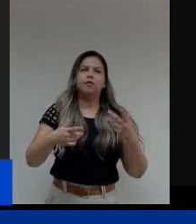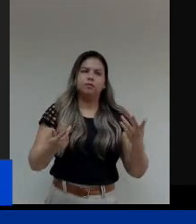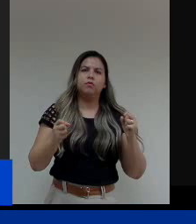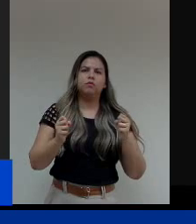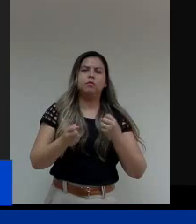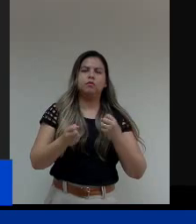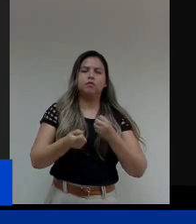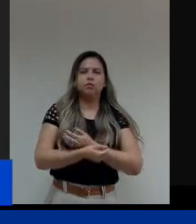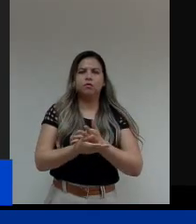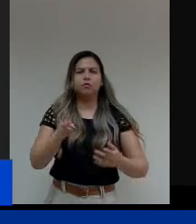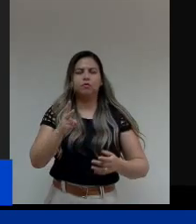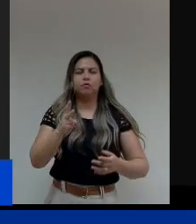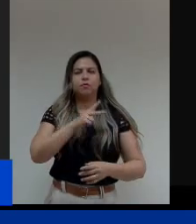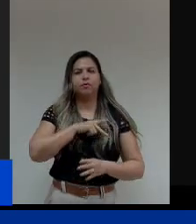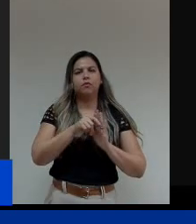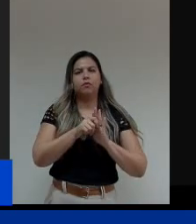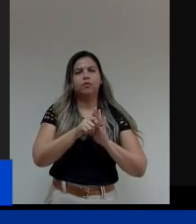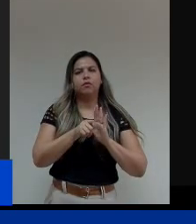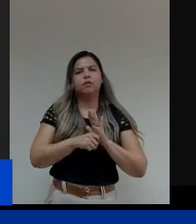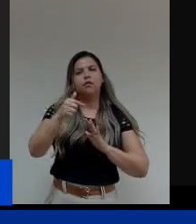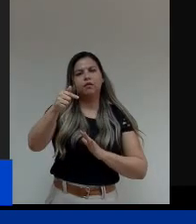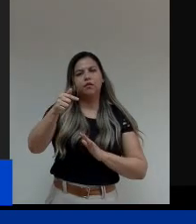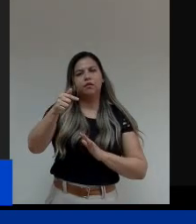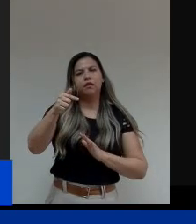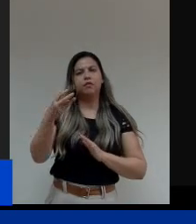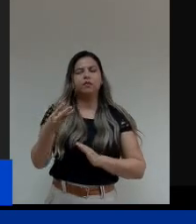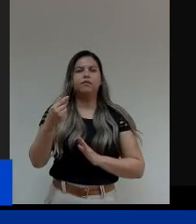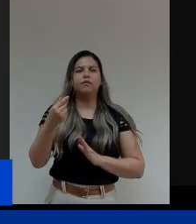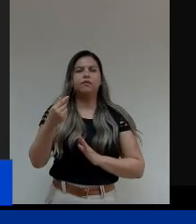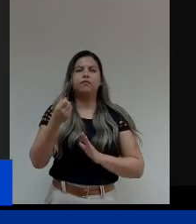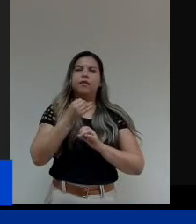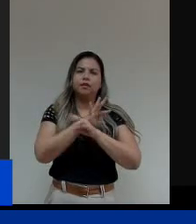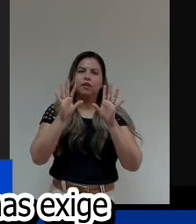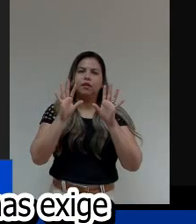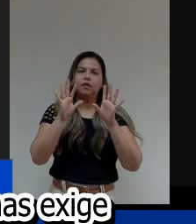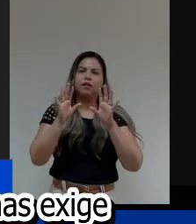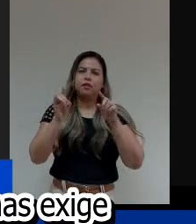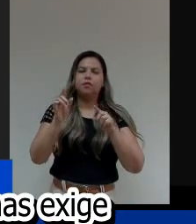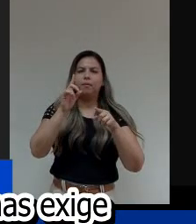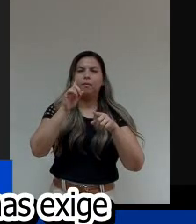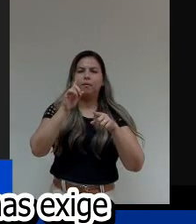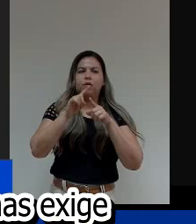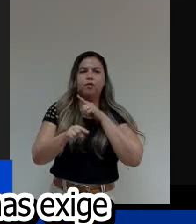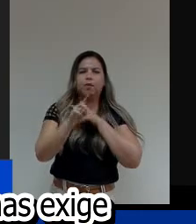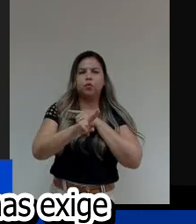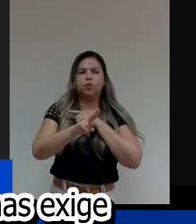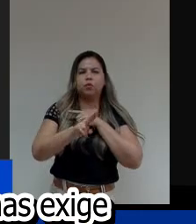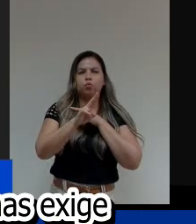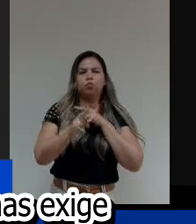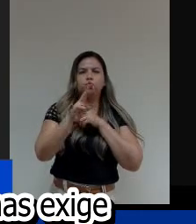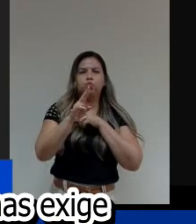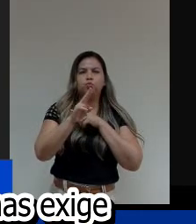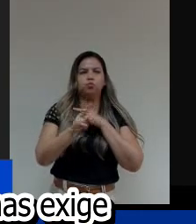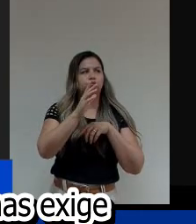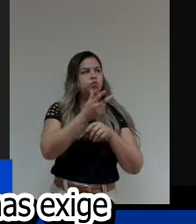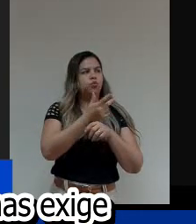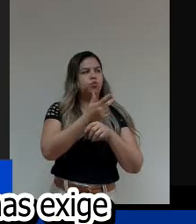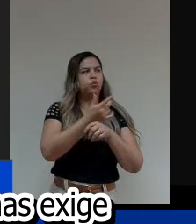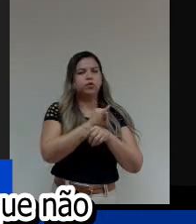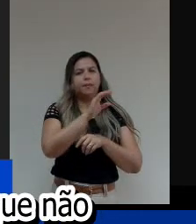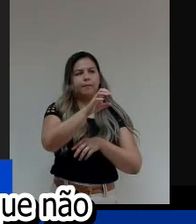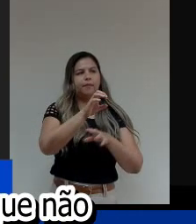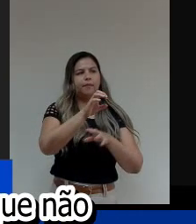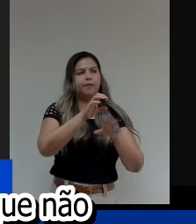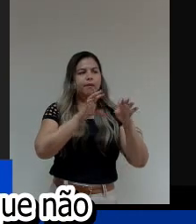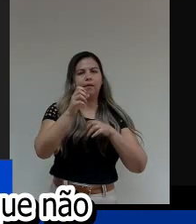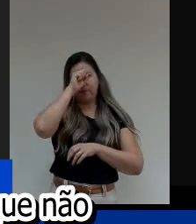artigo 73 da Lei das Eleições é claro em sua intenção de coibir o uso da máquina pública para beneficiar candidatos, mas exige